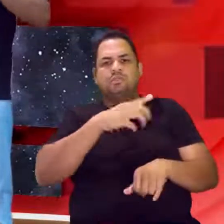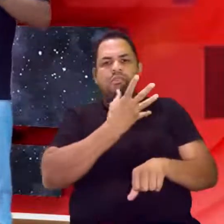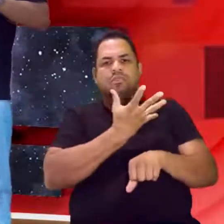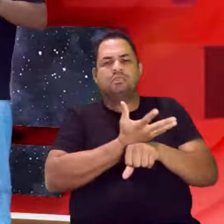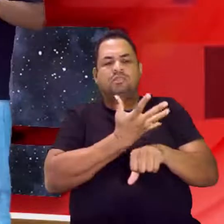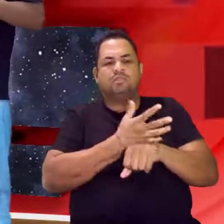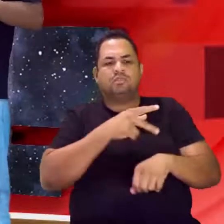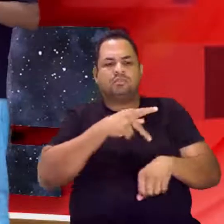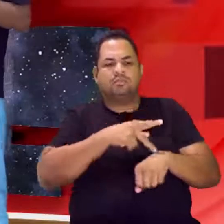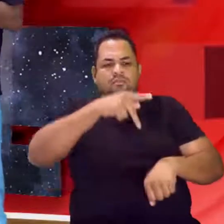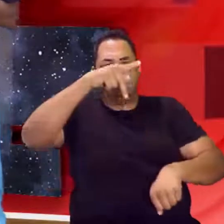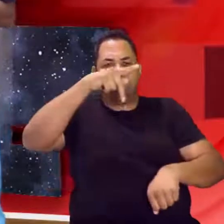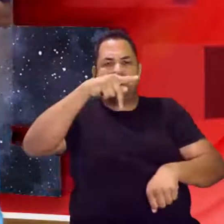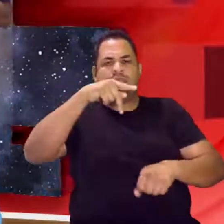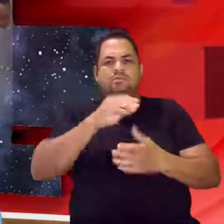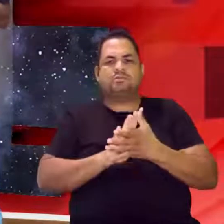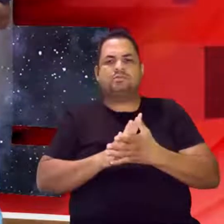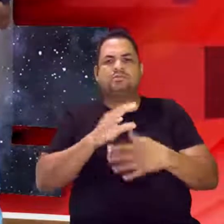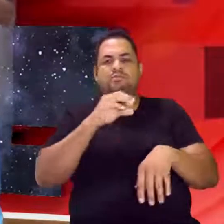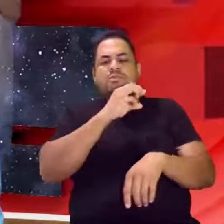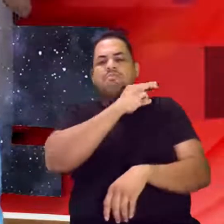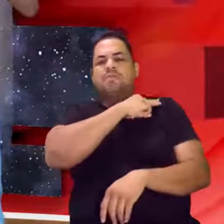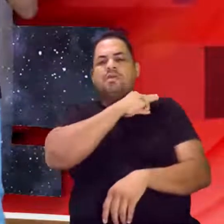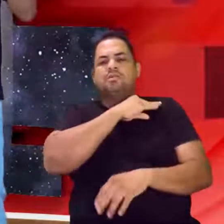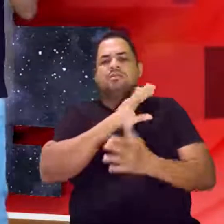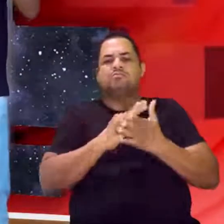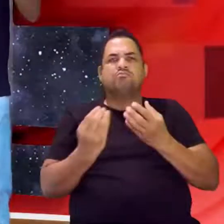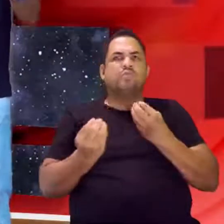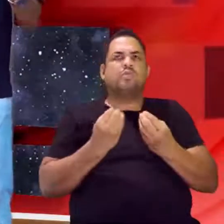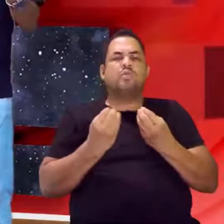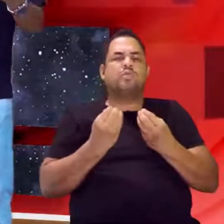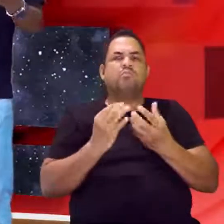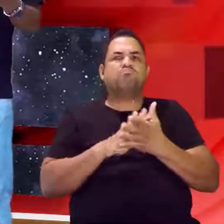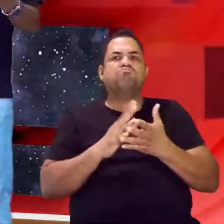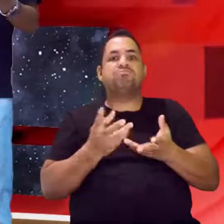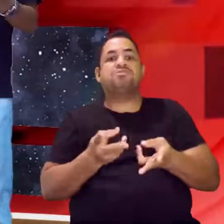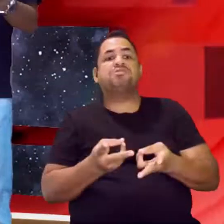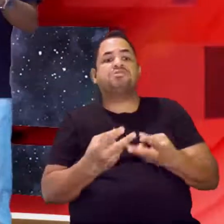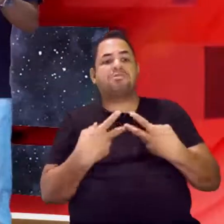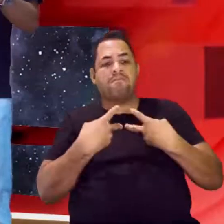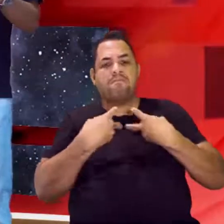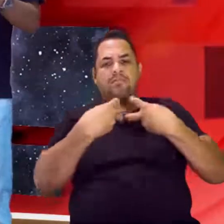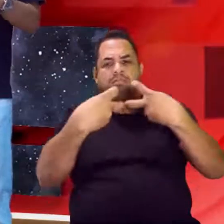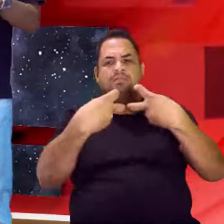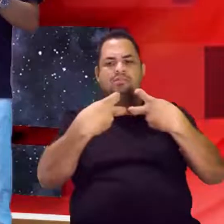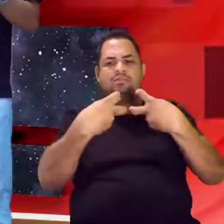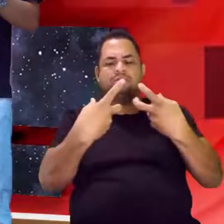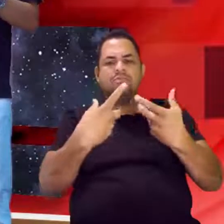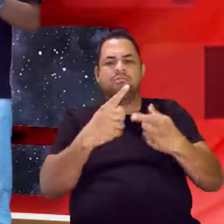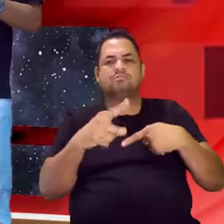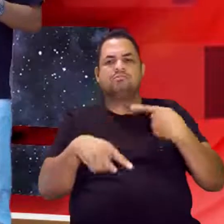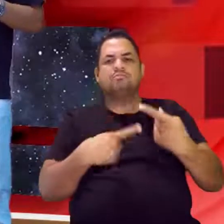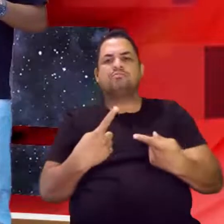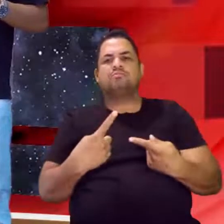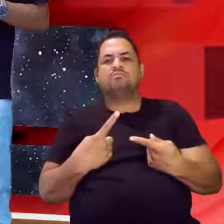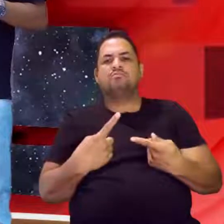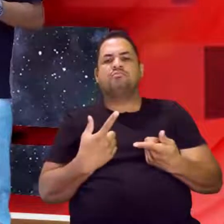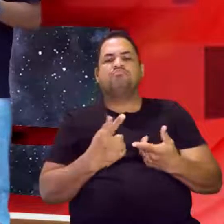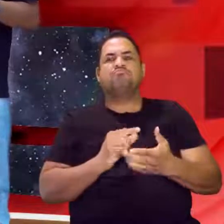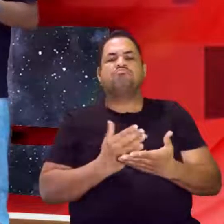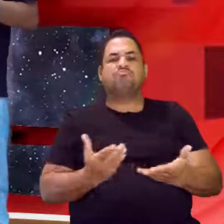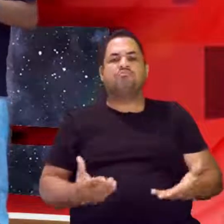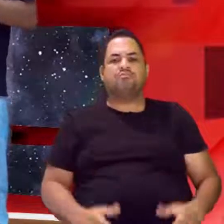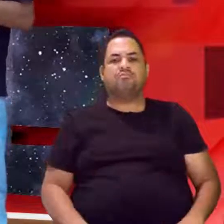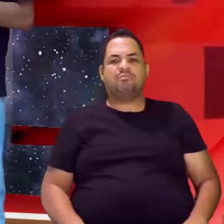chamada pós-médio. Como que você se enxerga depois do terceiro ano? E é importante que você já comece a pensar